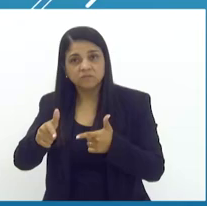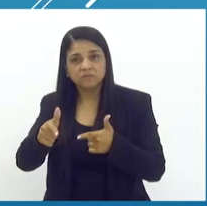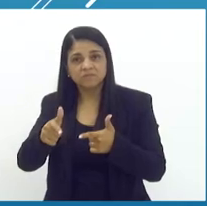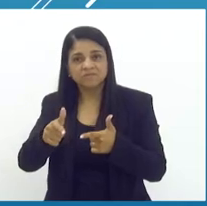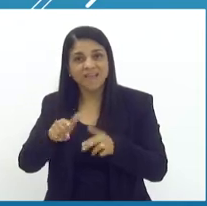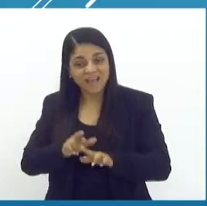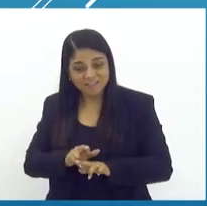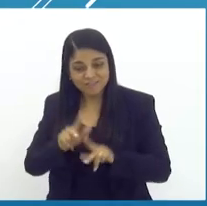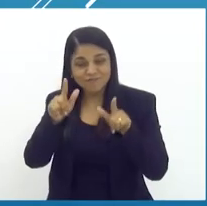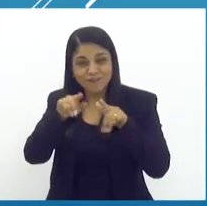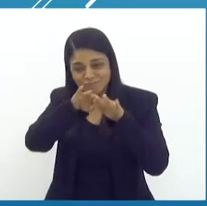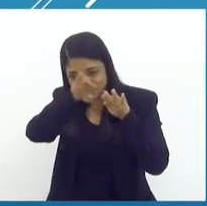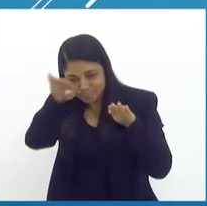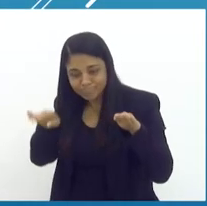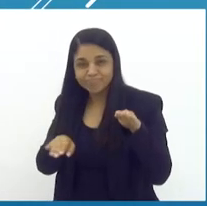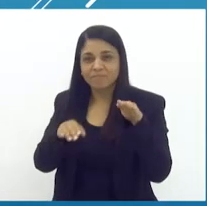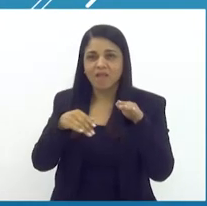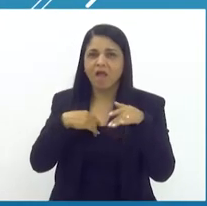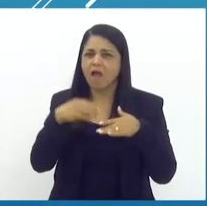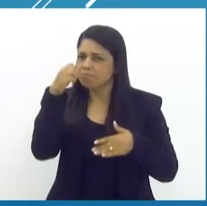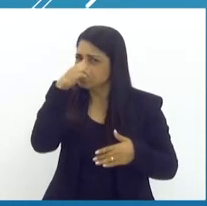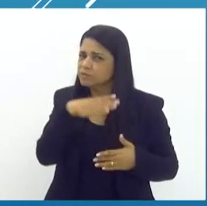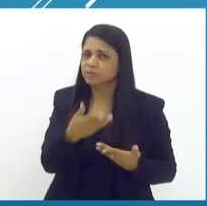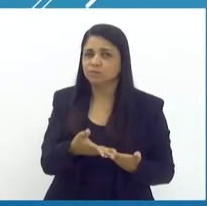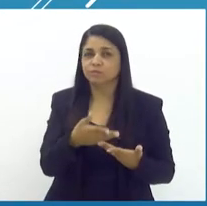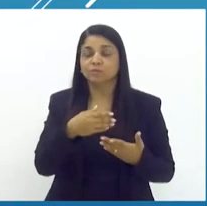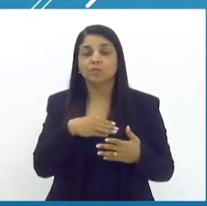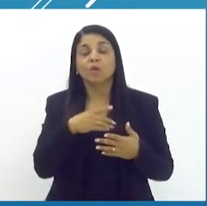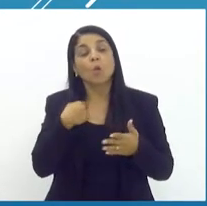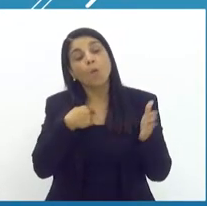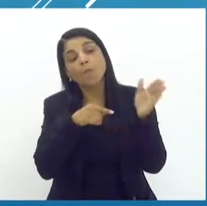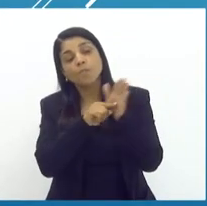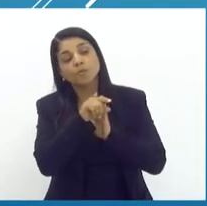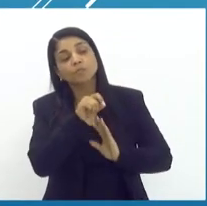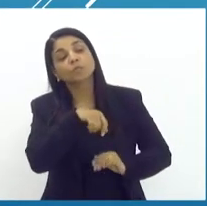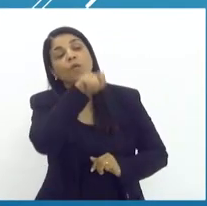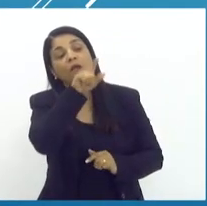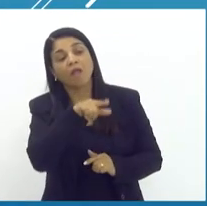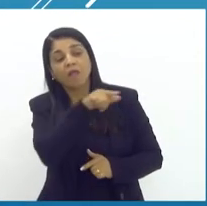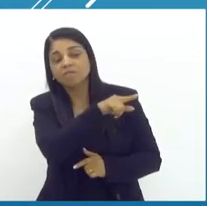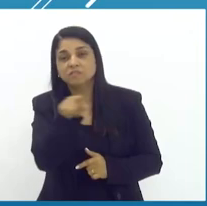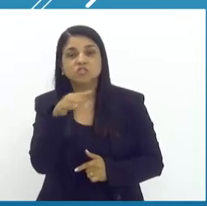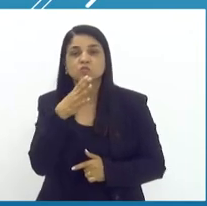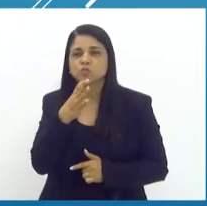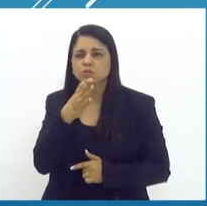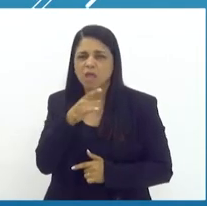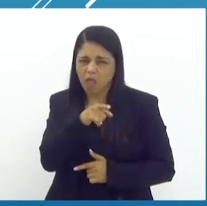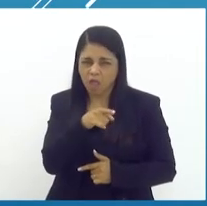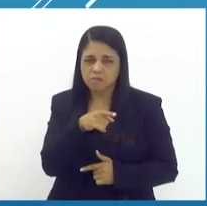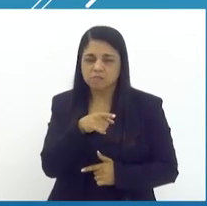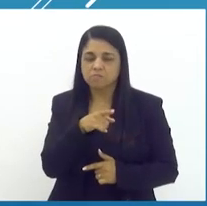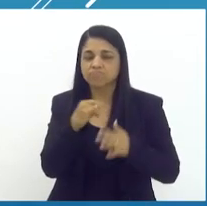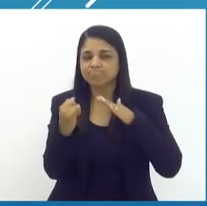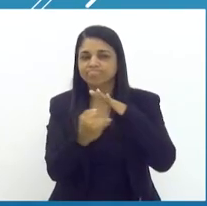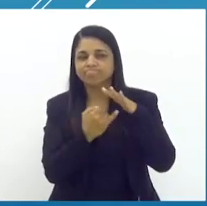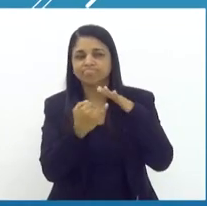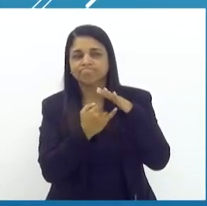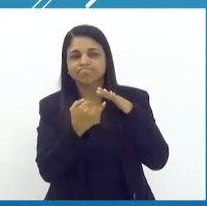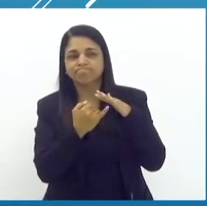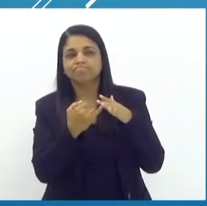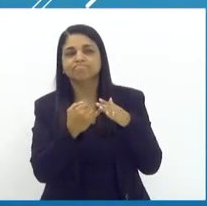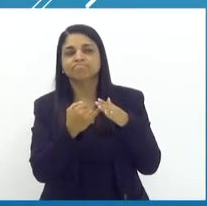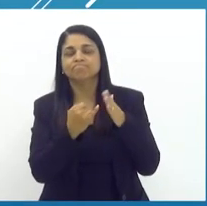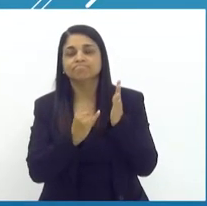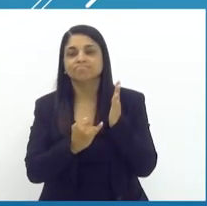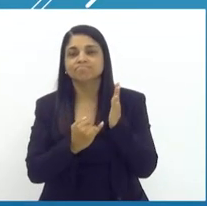entre absurdo eu pergunto o seguinte qual seria a Corporação daqueles que vocês conhecem não vou citar problemas dizer que alguém